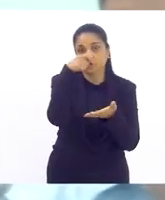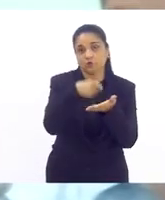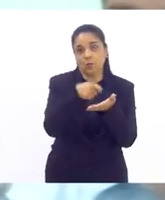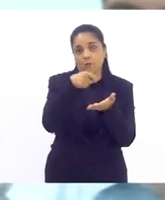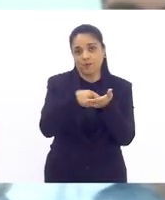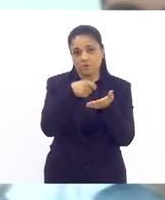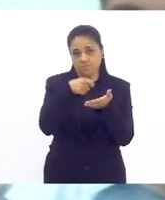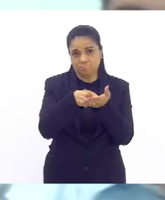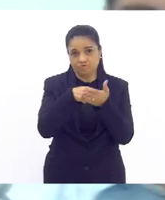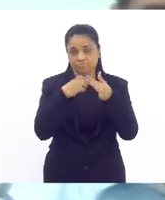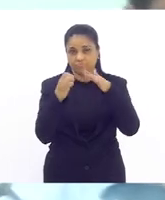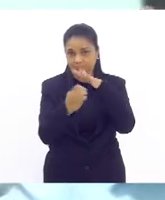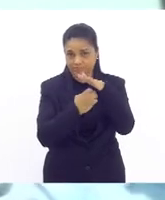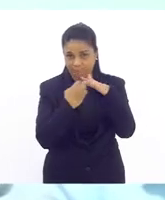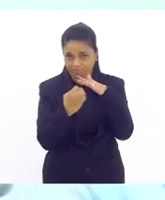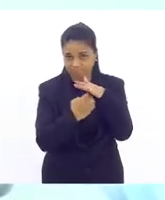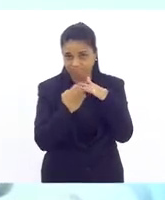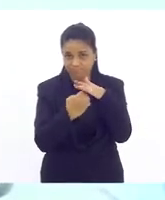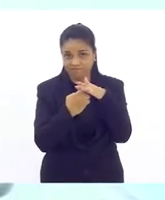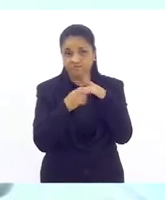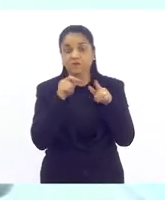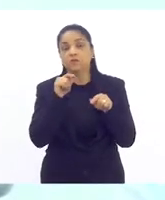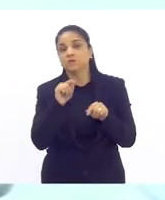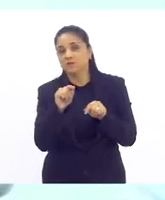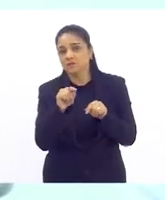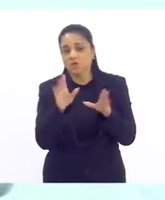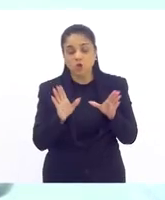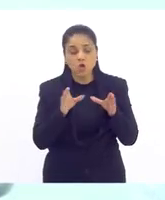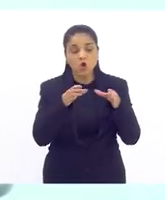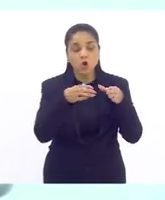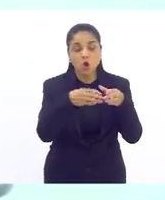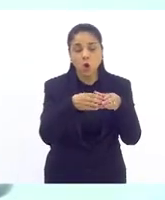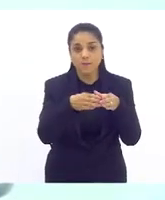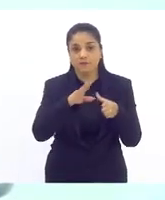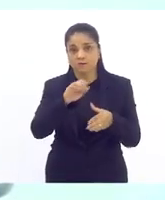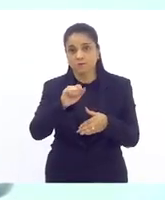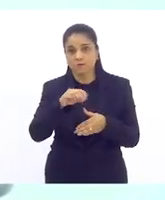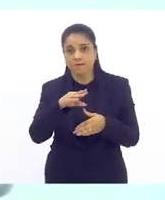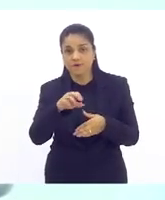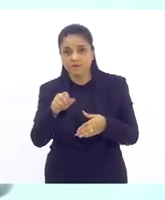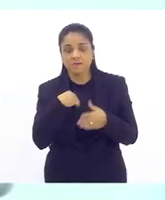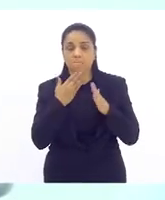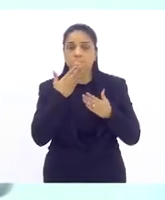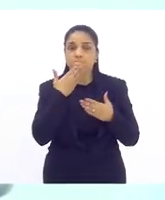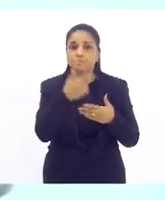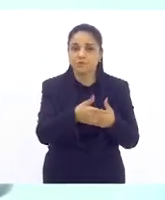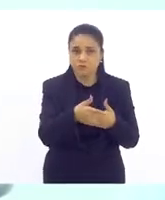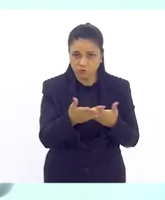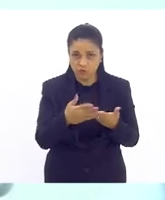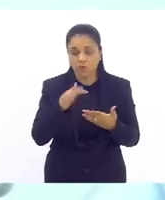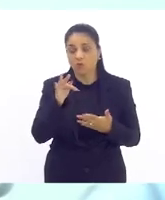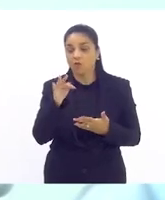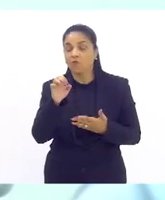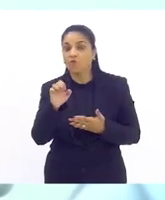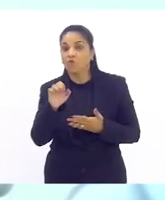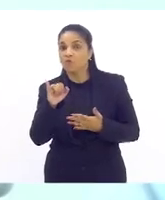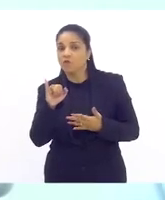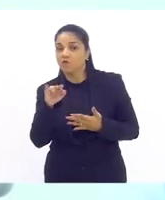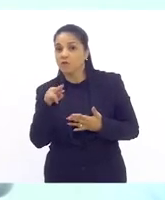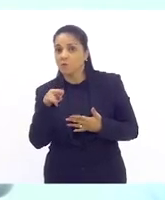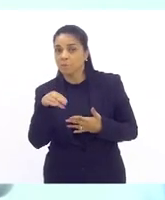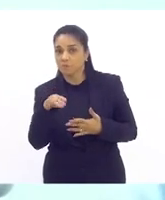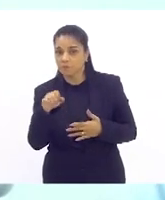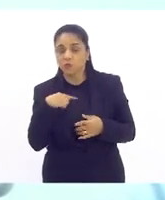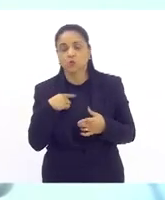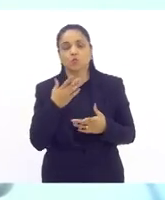concessionárias e foi uma demanda que veio dos próprios comitês de bacia e o Firmino preparou o projeto que